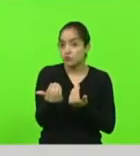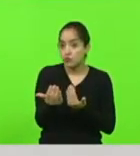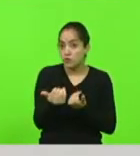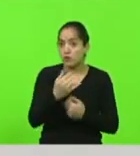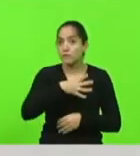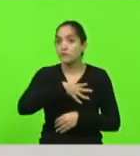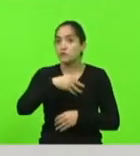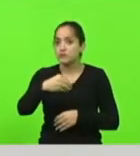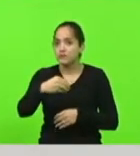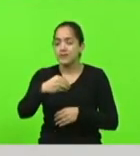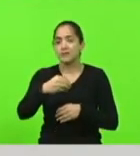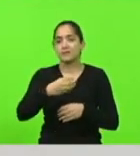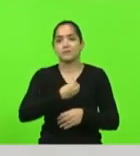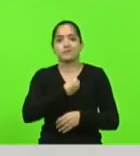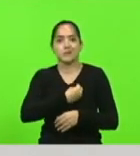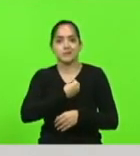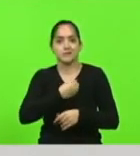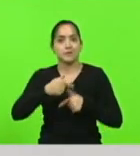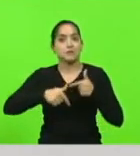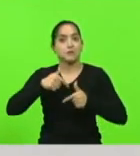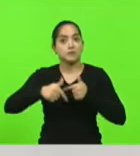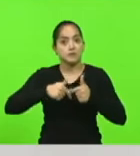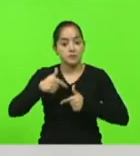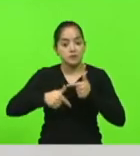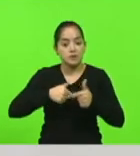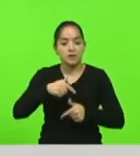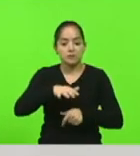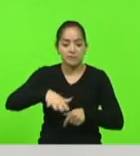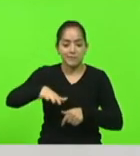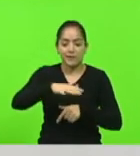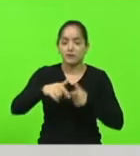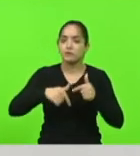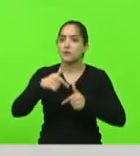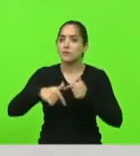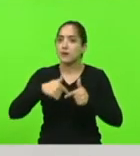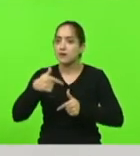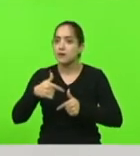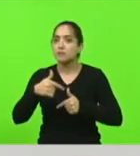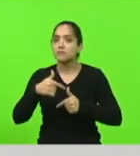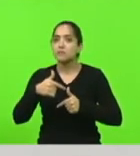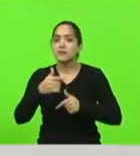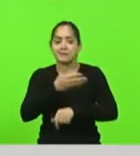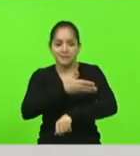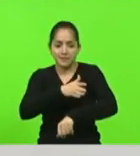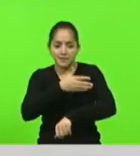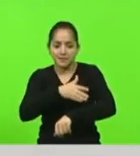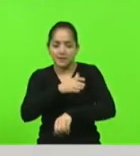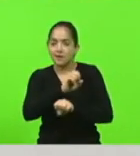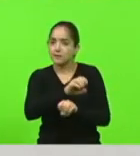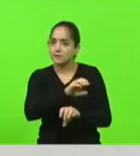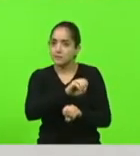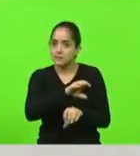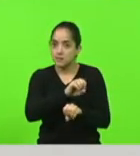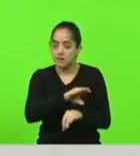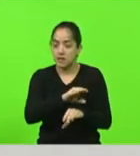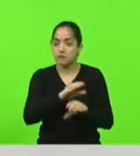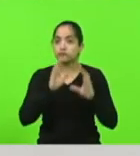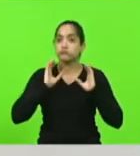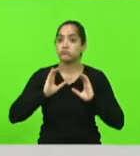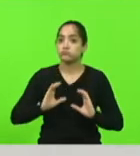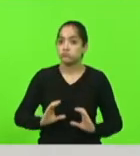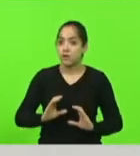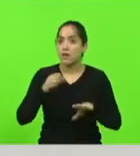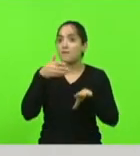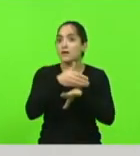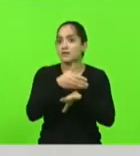para a vida profissional e mercado de trabalho, é prepará-los para uma vida cívica e